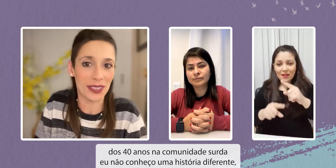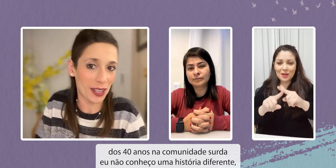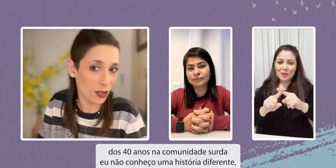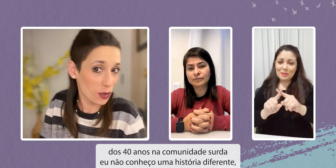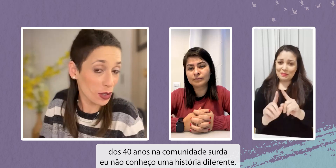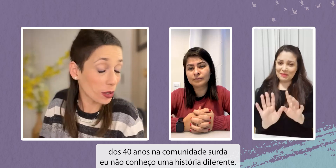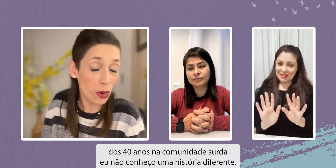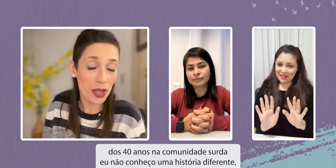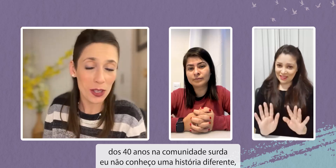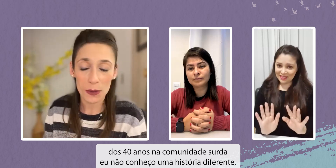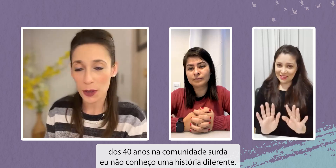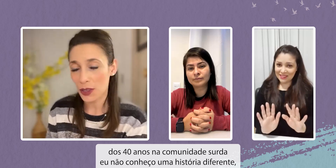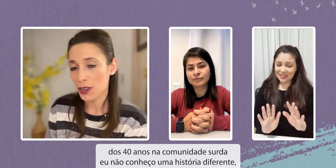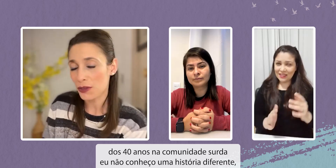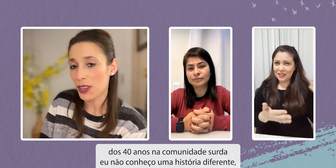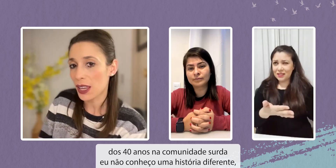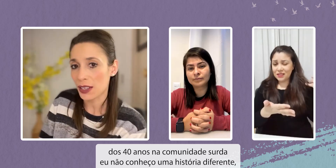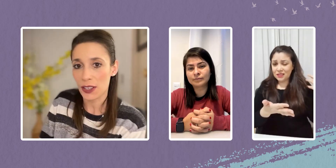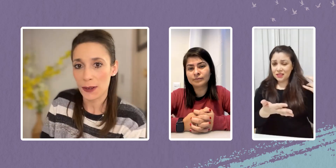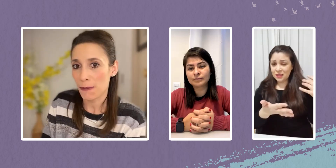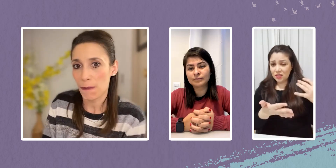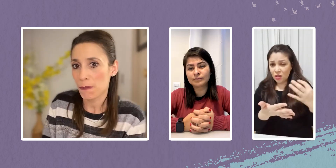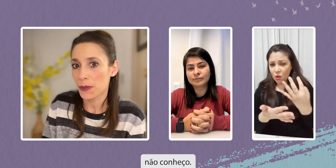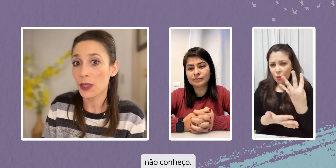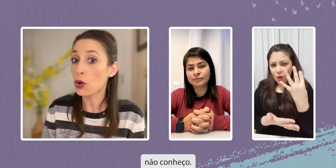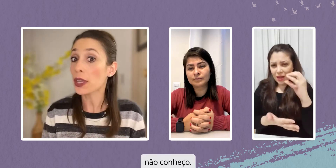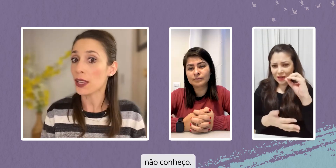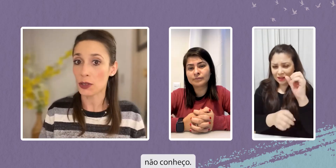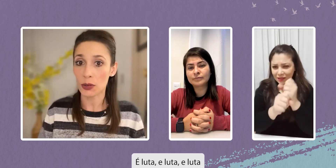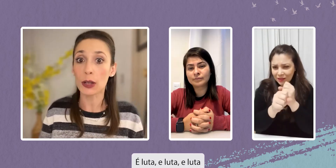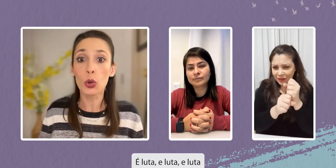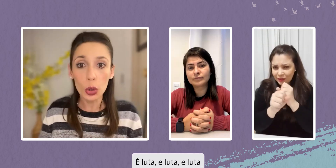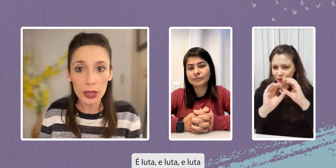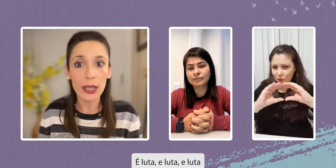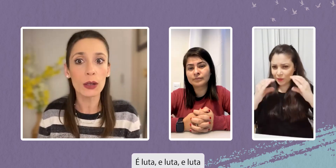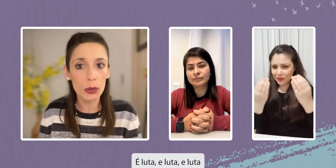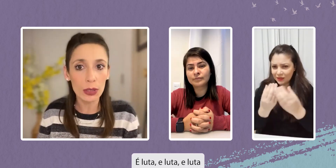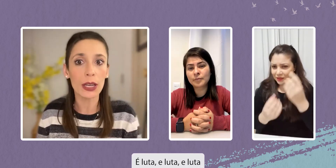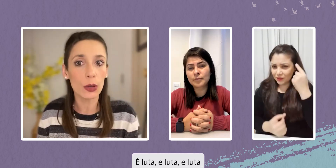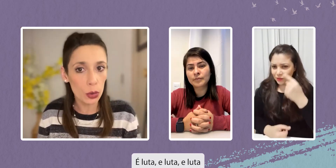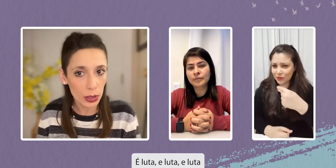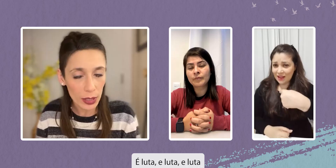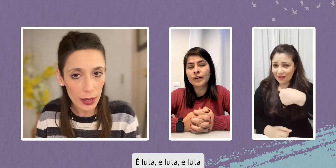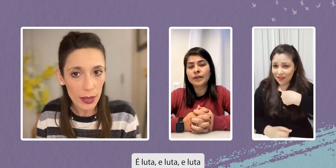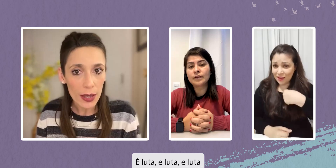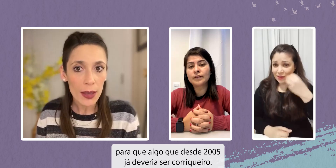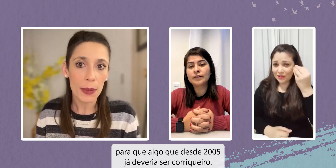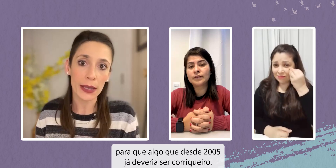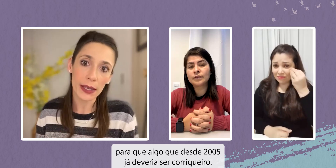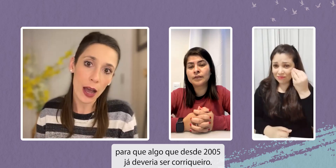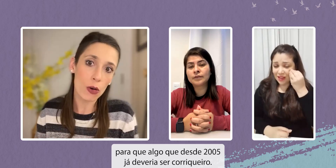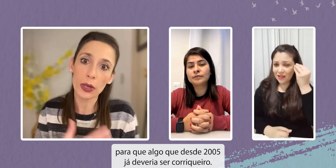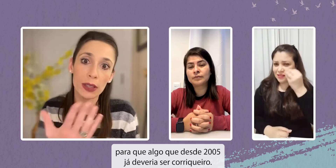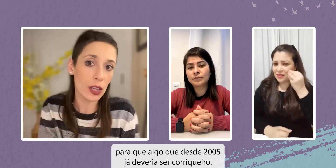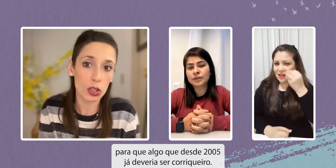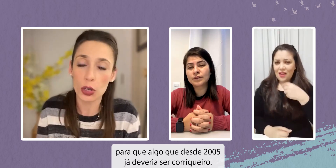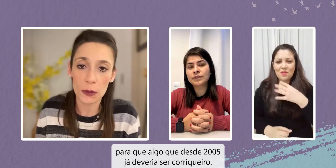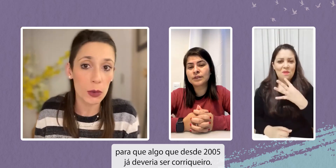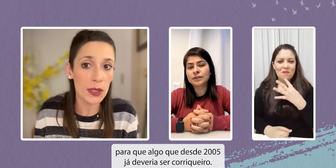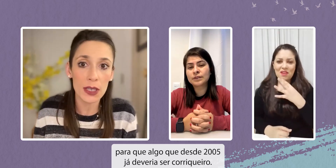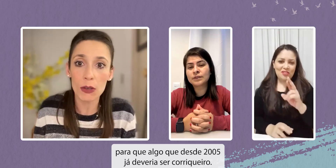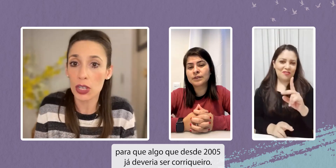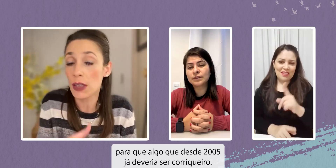na comunidade surda, eu não conheço uma história diferente. Não conheço. É luta e luta e luta para que algo que